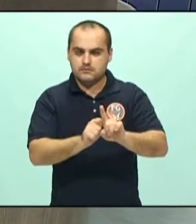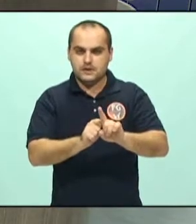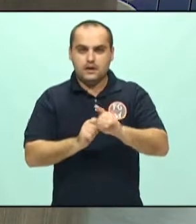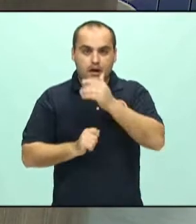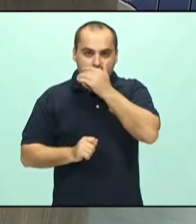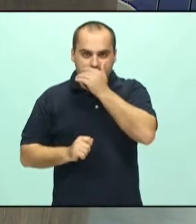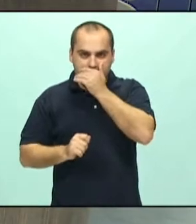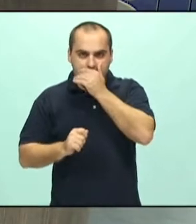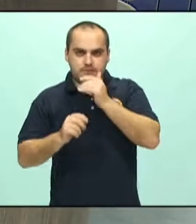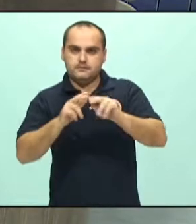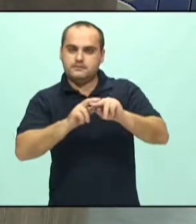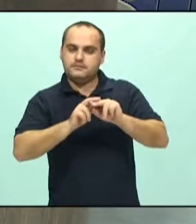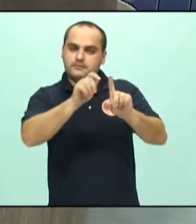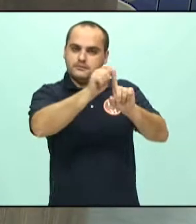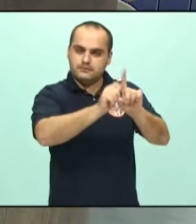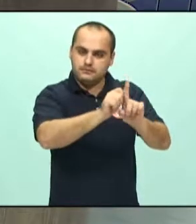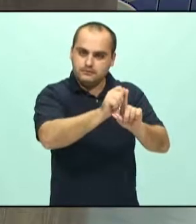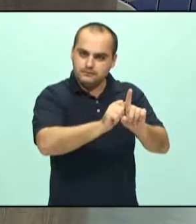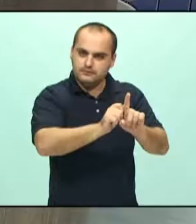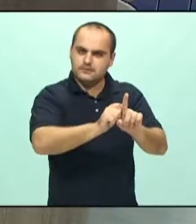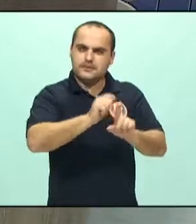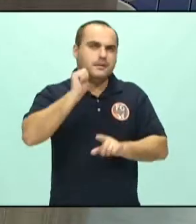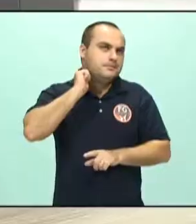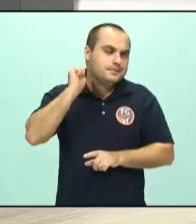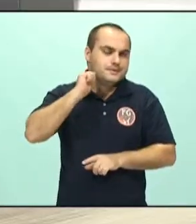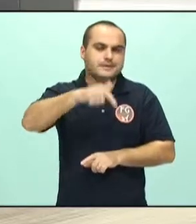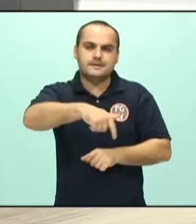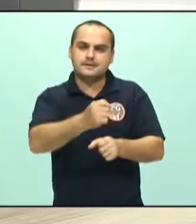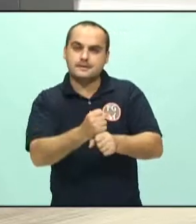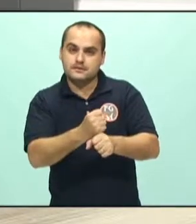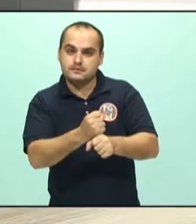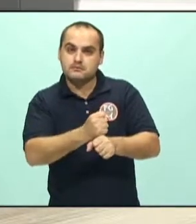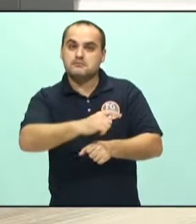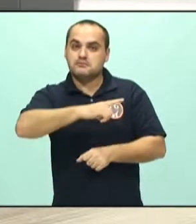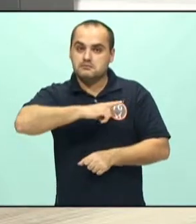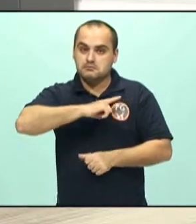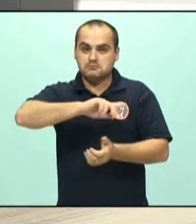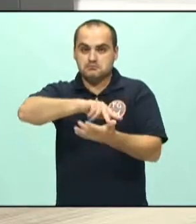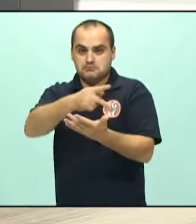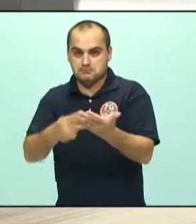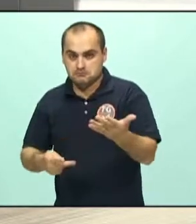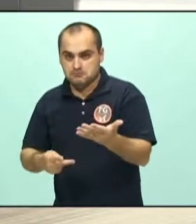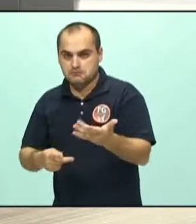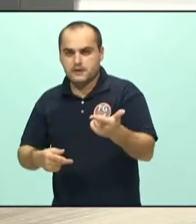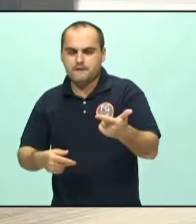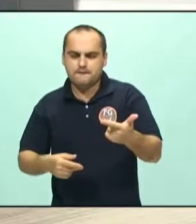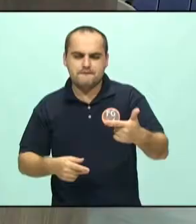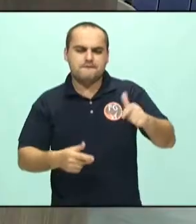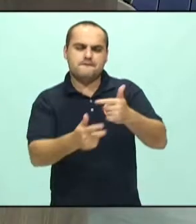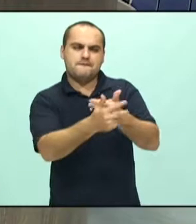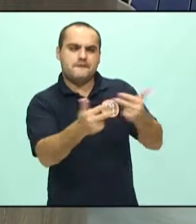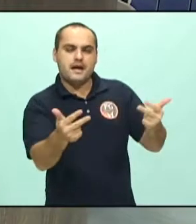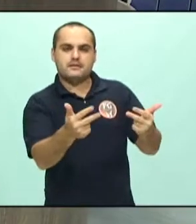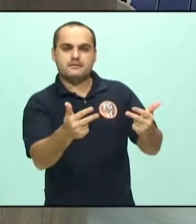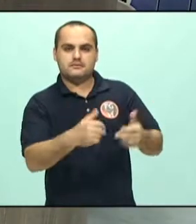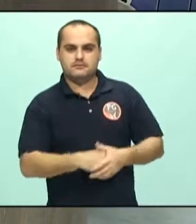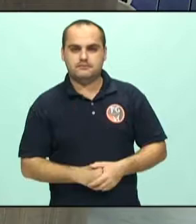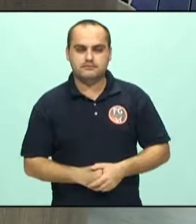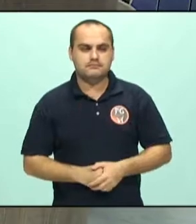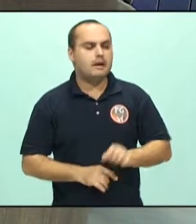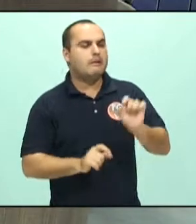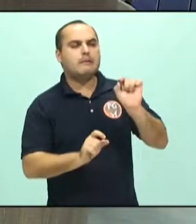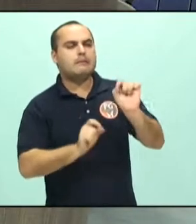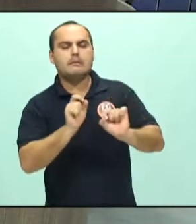em abril desse ano, uma antologia poética que tem tanto o Nilson Weber quanto vários outros autores. Essa menina é a Evelyn, que está